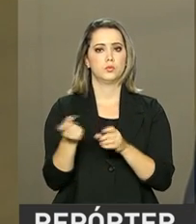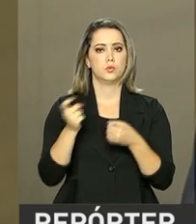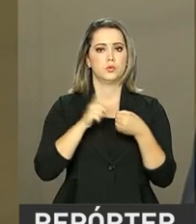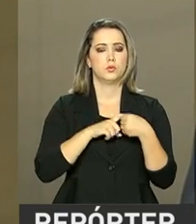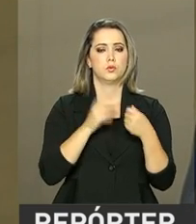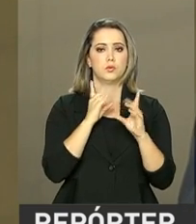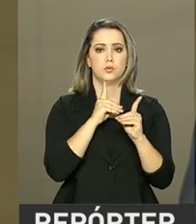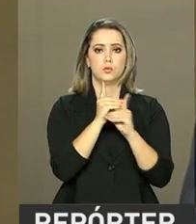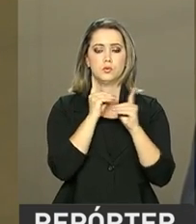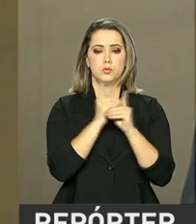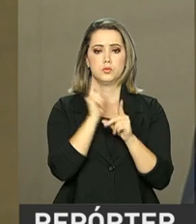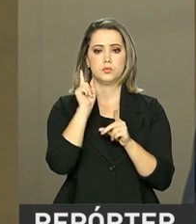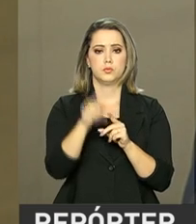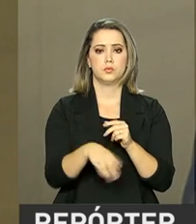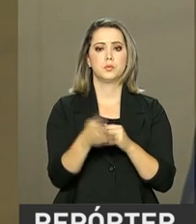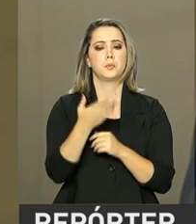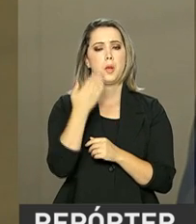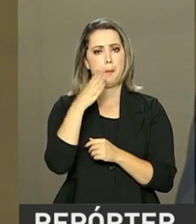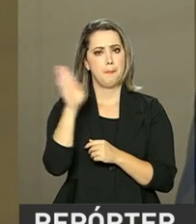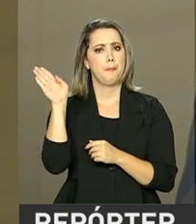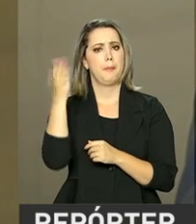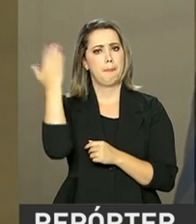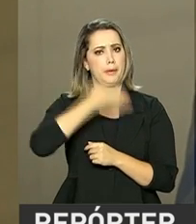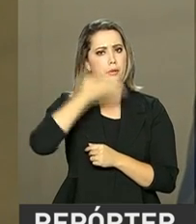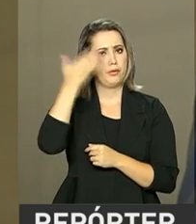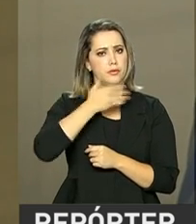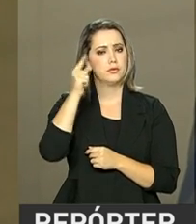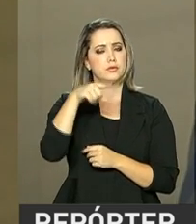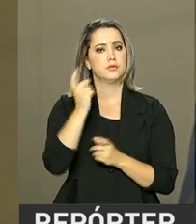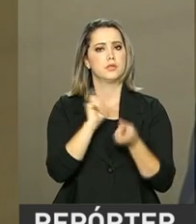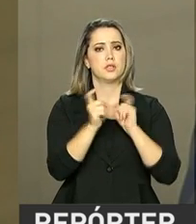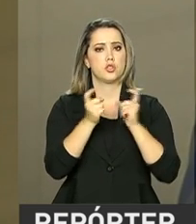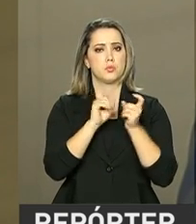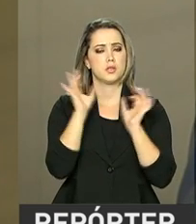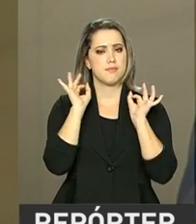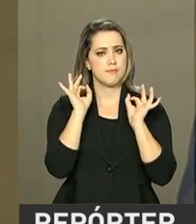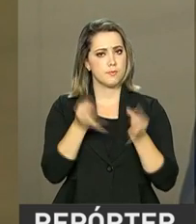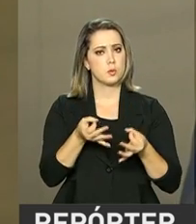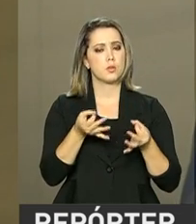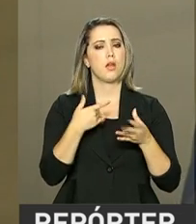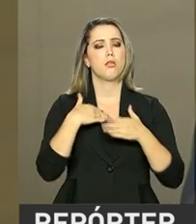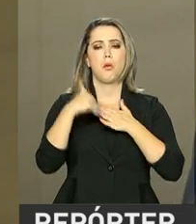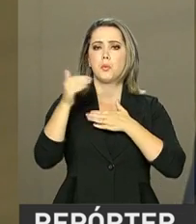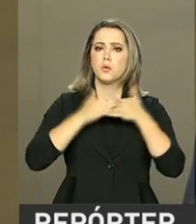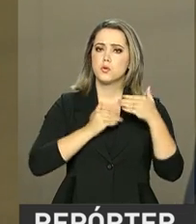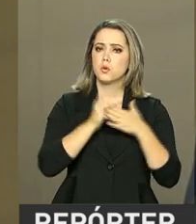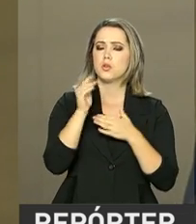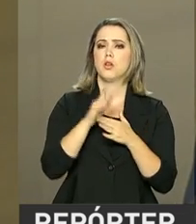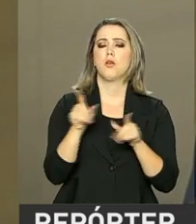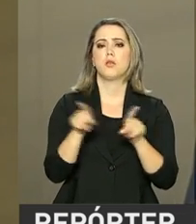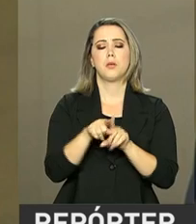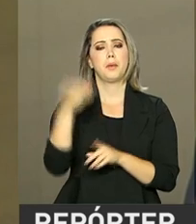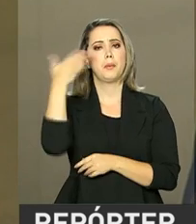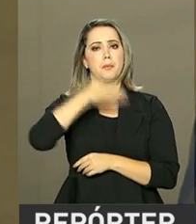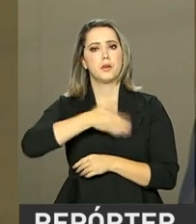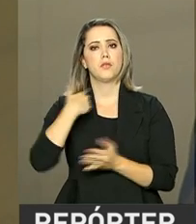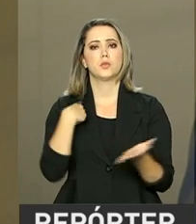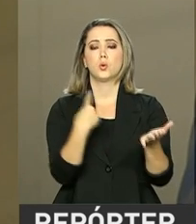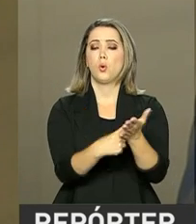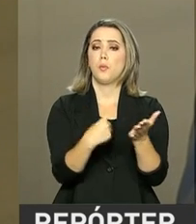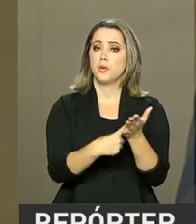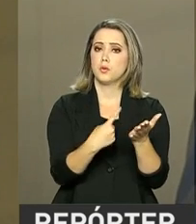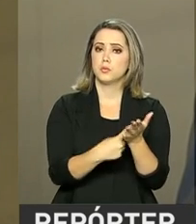encontros como este é mais uma prova do profissionalismo dessa direção da Petrobrás e mais uma prova do comprometimento da